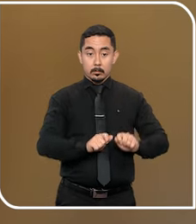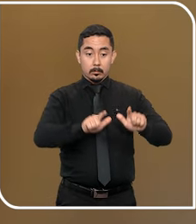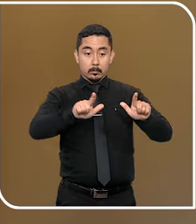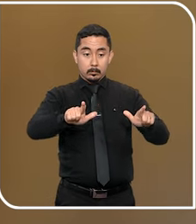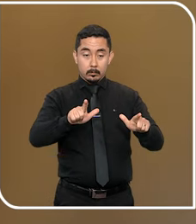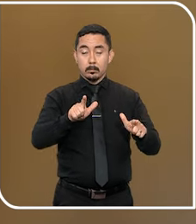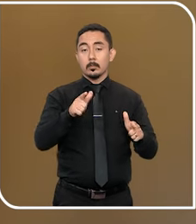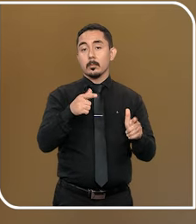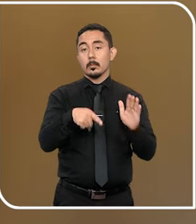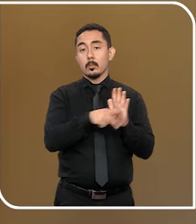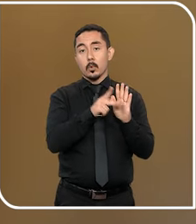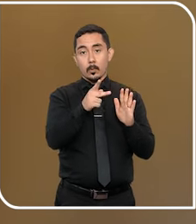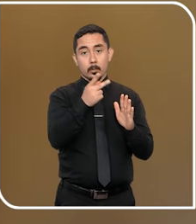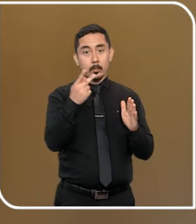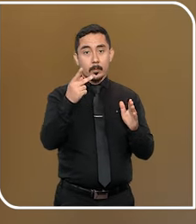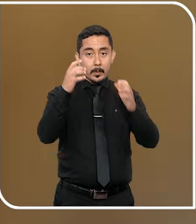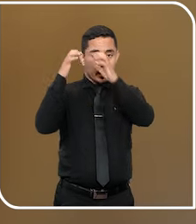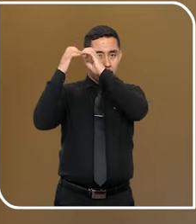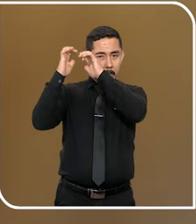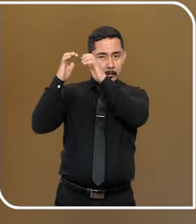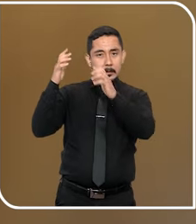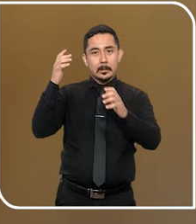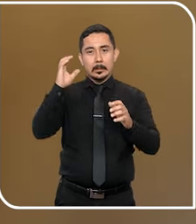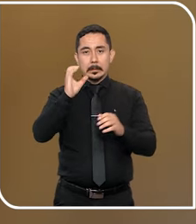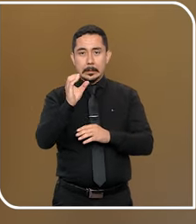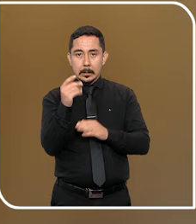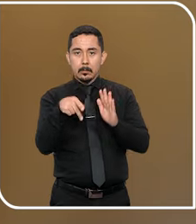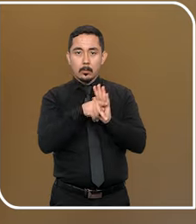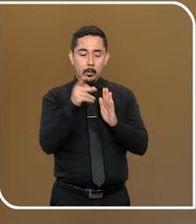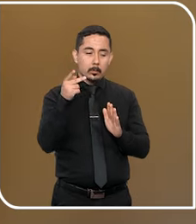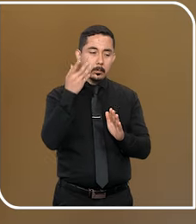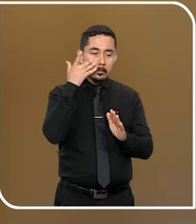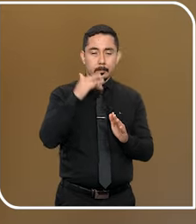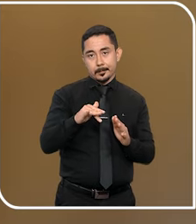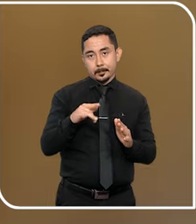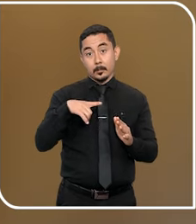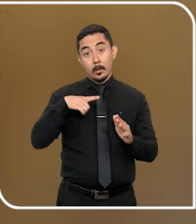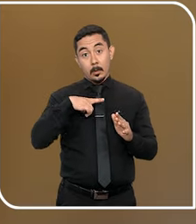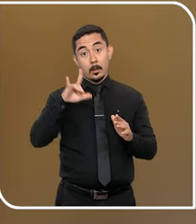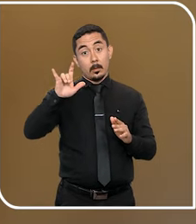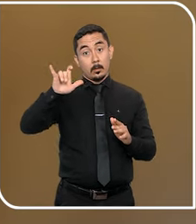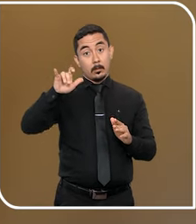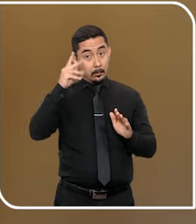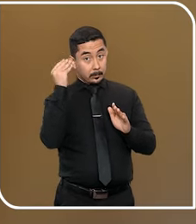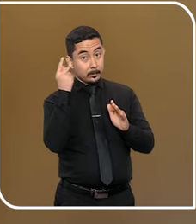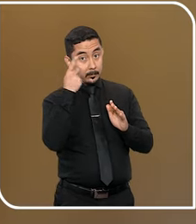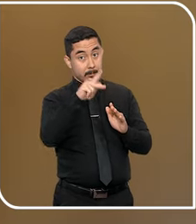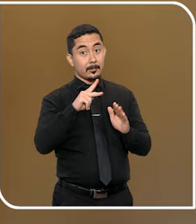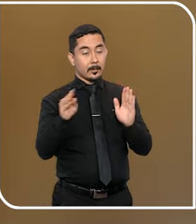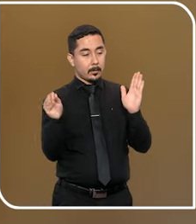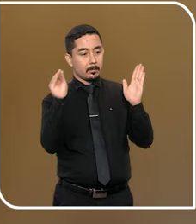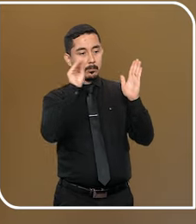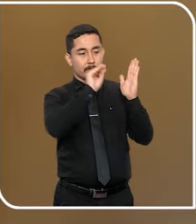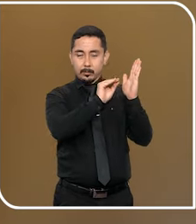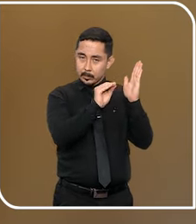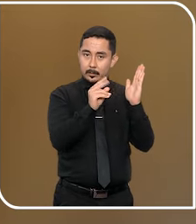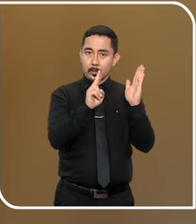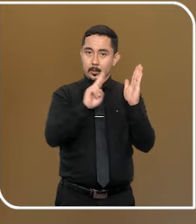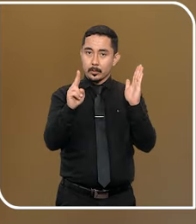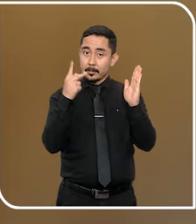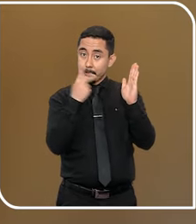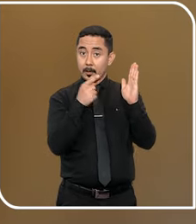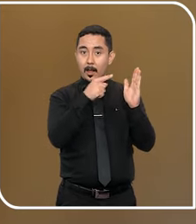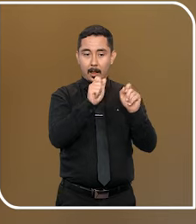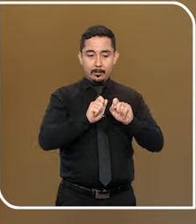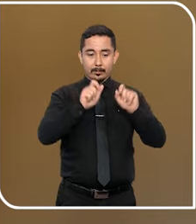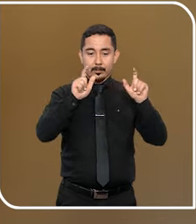de neurociências para profissionais da infância tem sua página do Instagram que vai est aí logo na sequência do seu nome